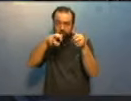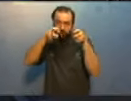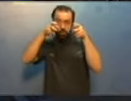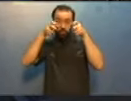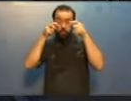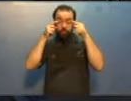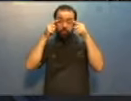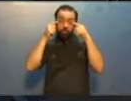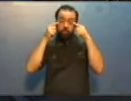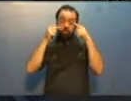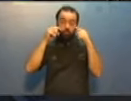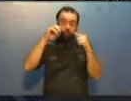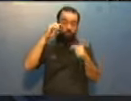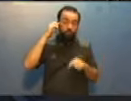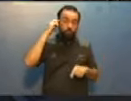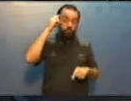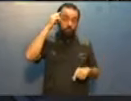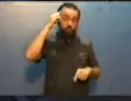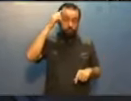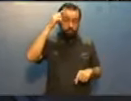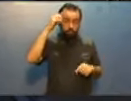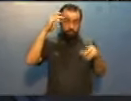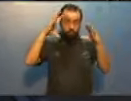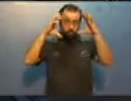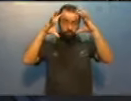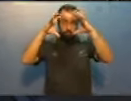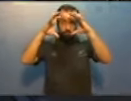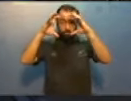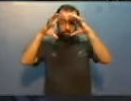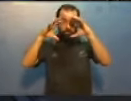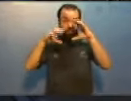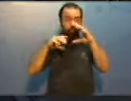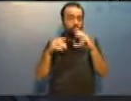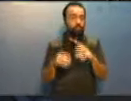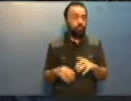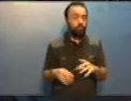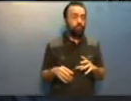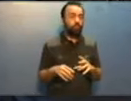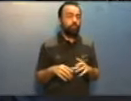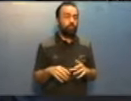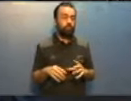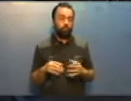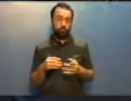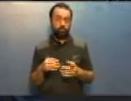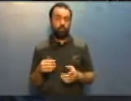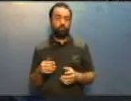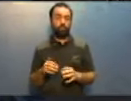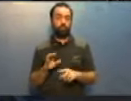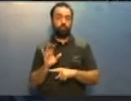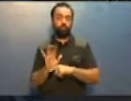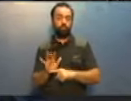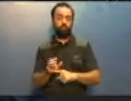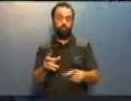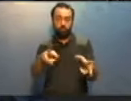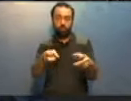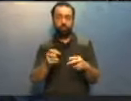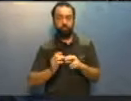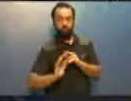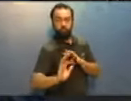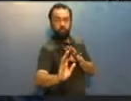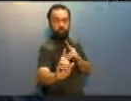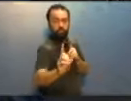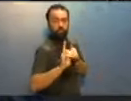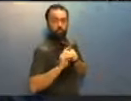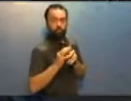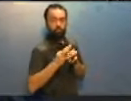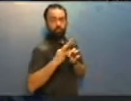através dos olhos nós vemos e essa informação é passada para o cérebro do que nós estamos enxergando. Isso nos dá uma noção de distância. Então, por exemplo, quando alguém